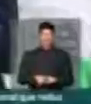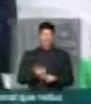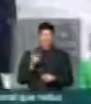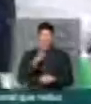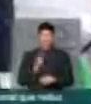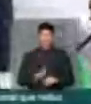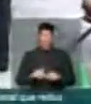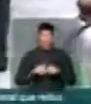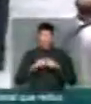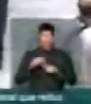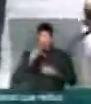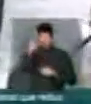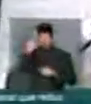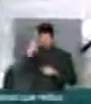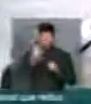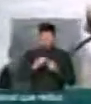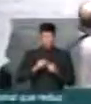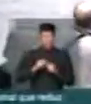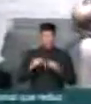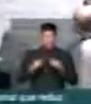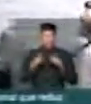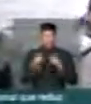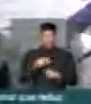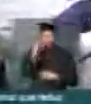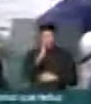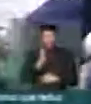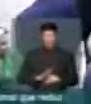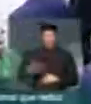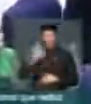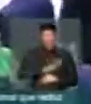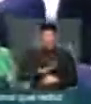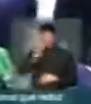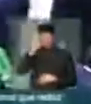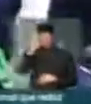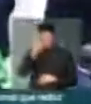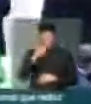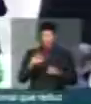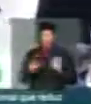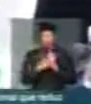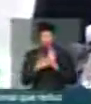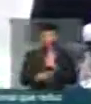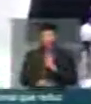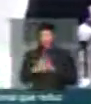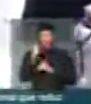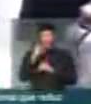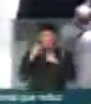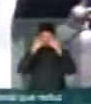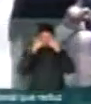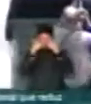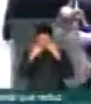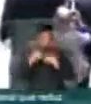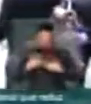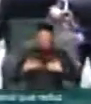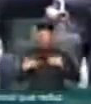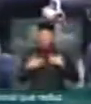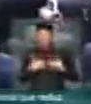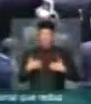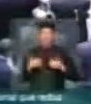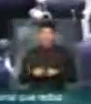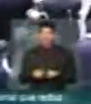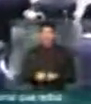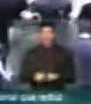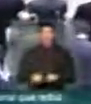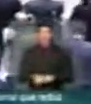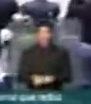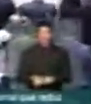Brasil. E para se fazer e se oferecer ao Brasil uma solução adequada para essa violência angustiante, é